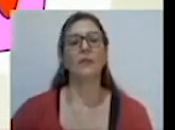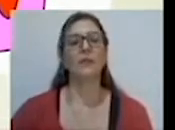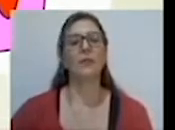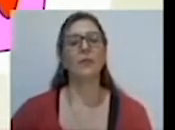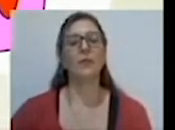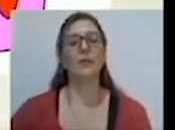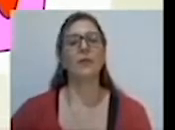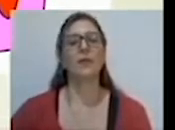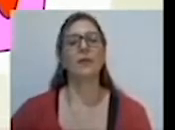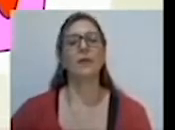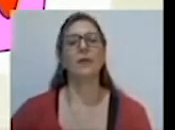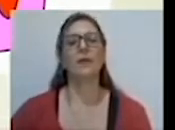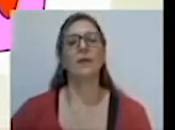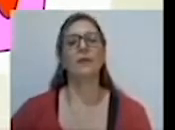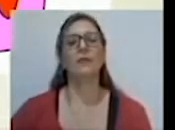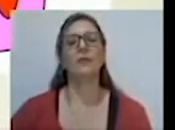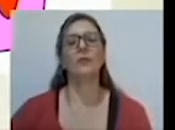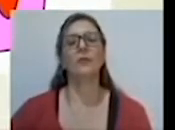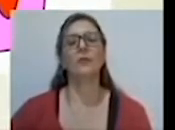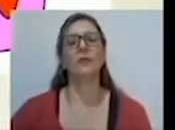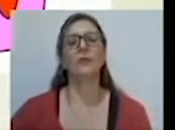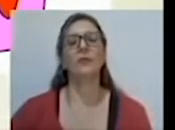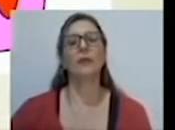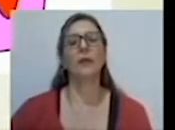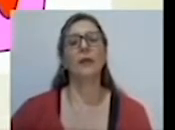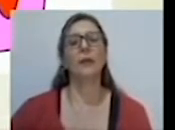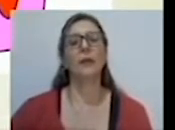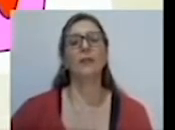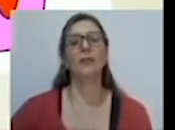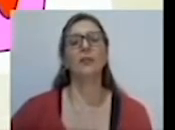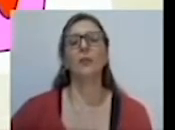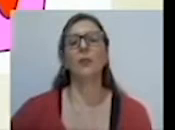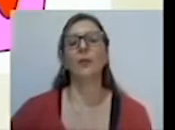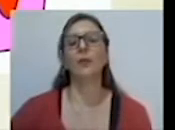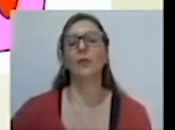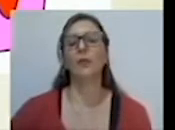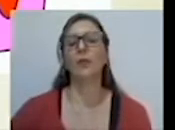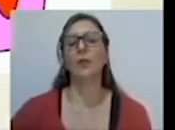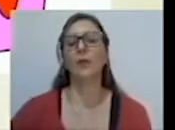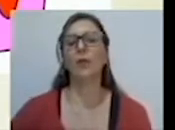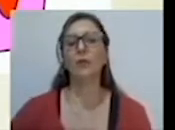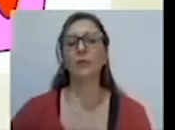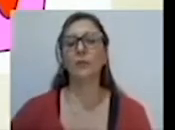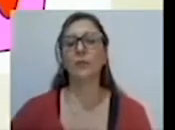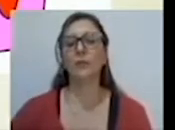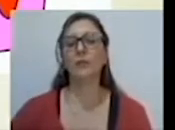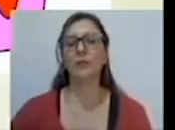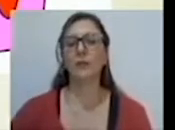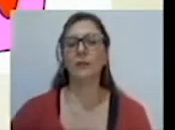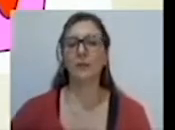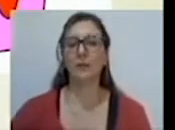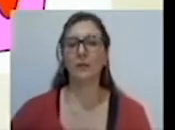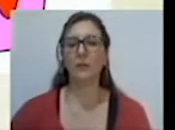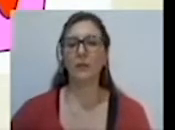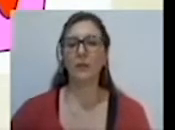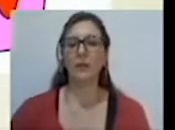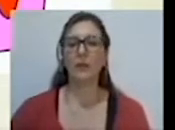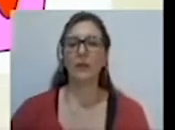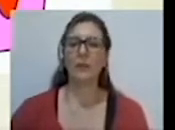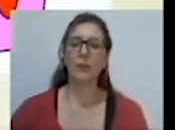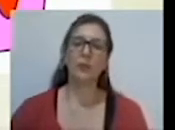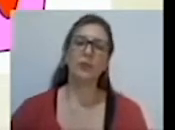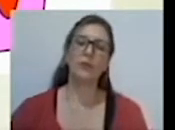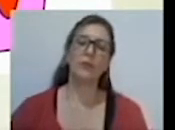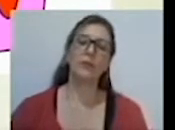Nós vamos começar o nosso ciclo a partir do momento que ocorre a contração do ventrículo e